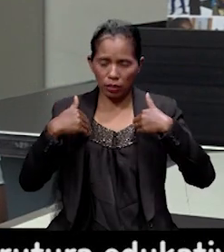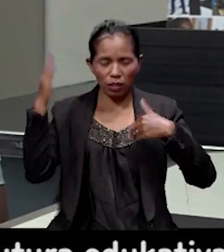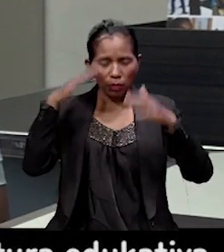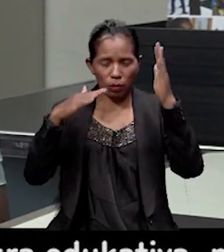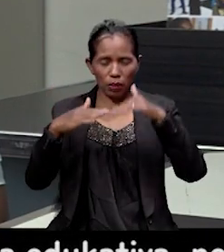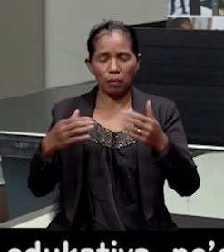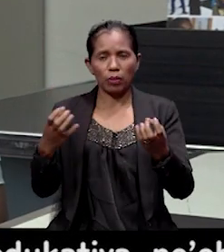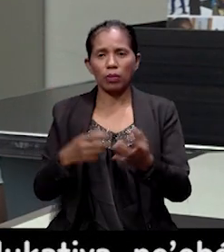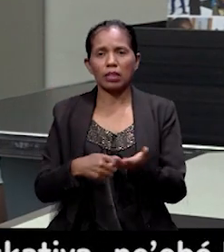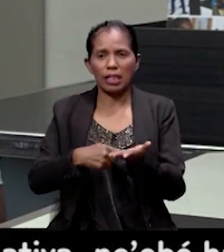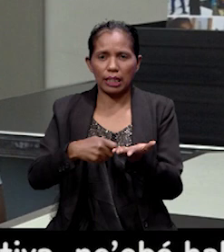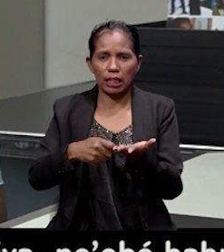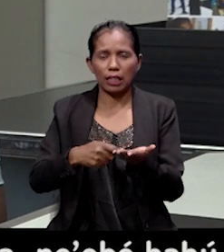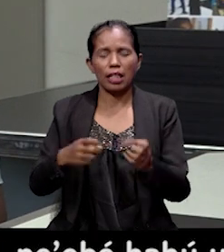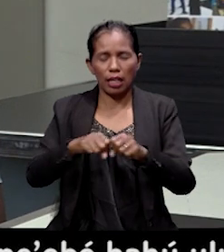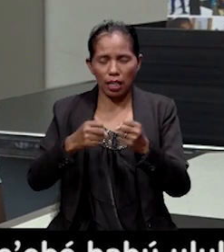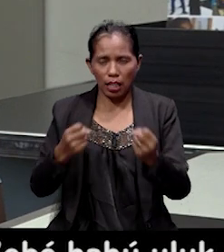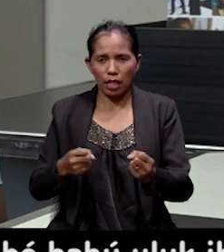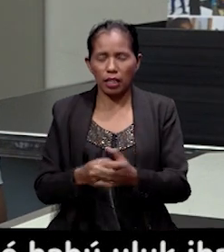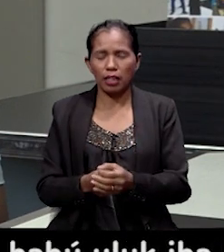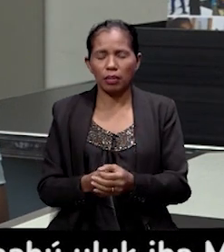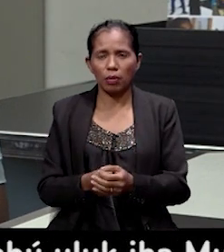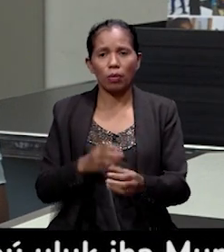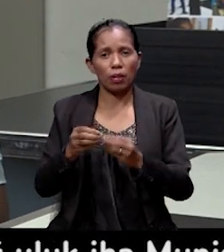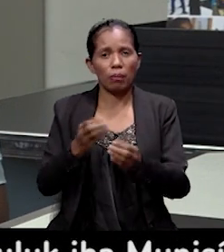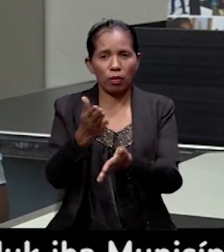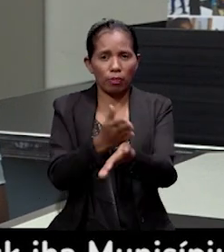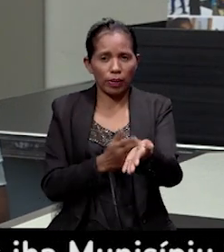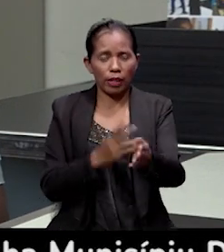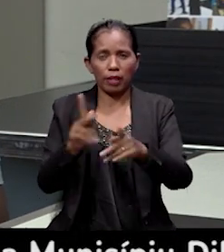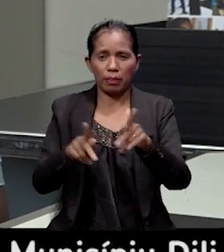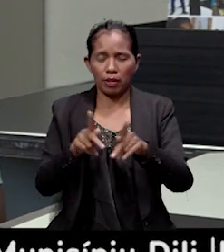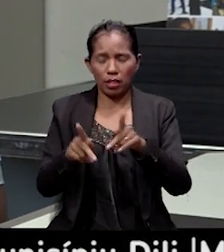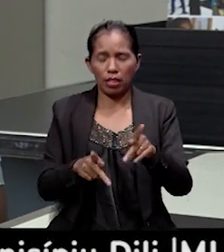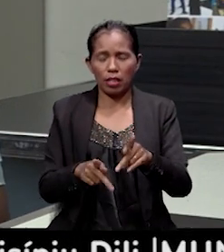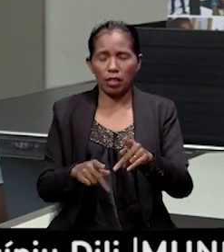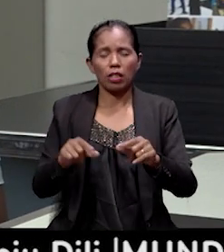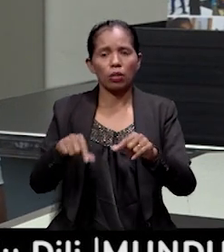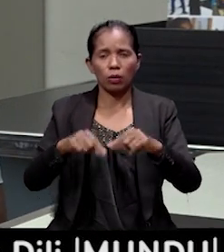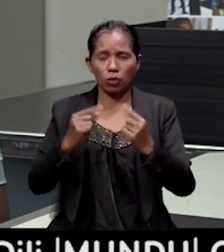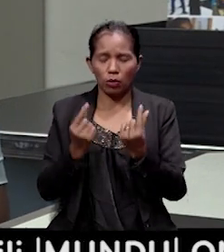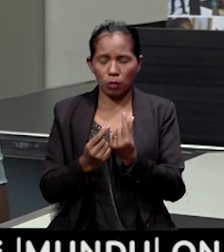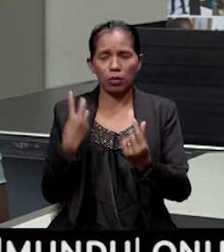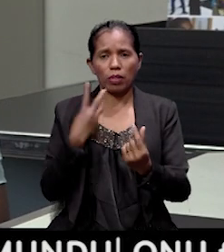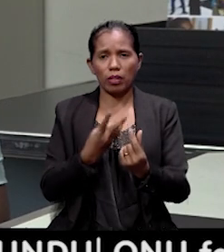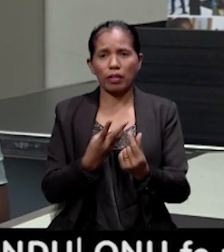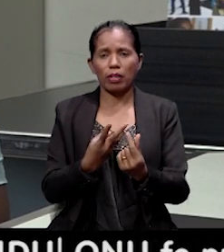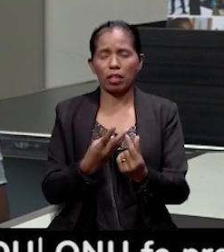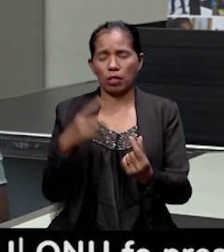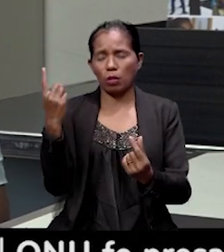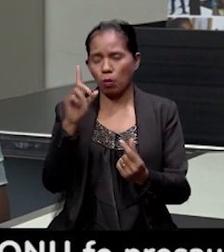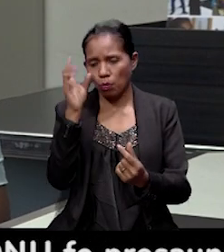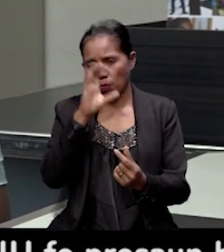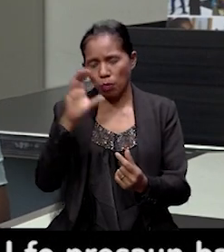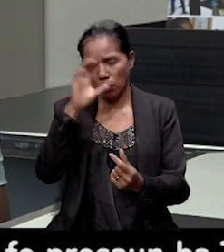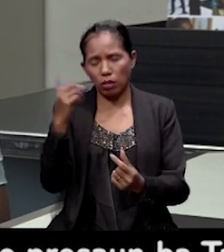ang ne sang sala operasang minia makina buat cerni mebe ekipa sempre buka no resolve tu di tania situasi ang